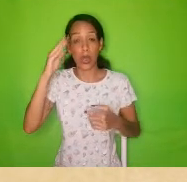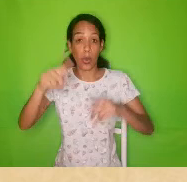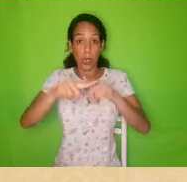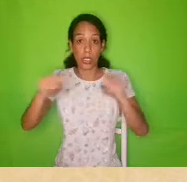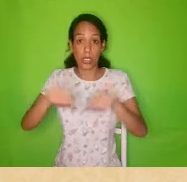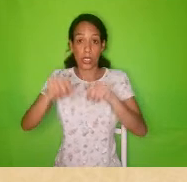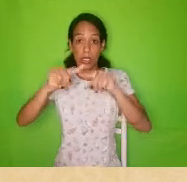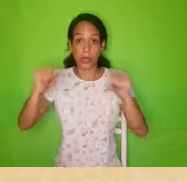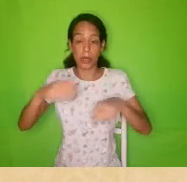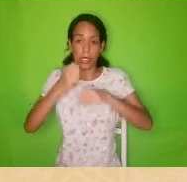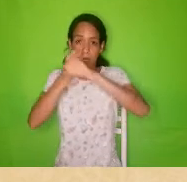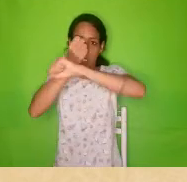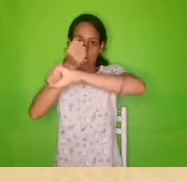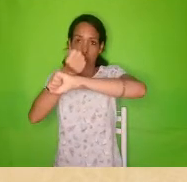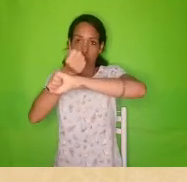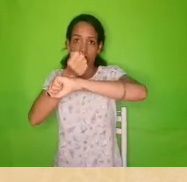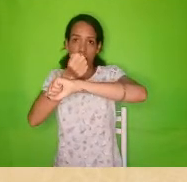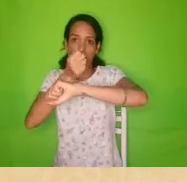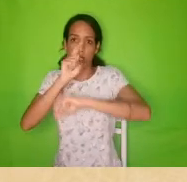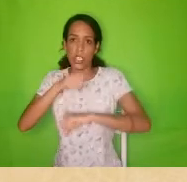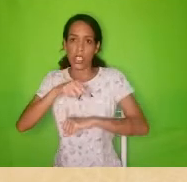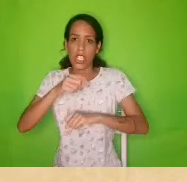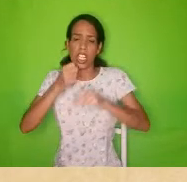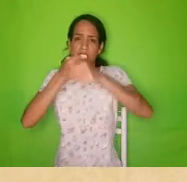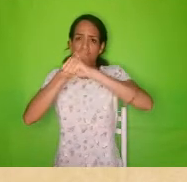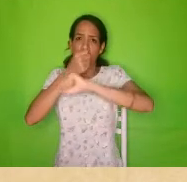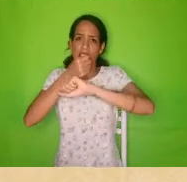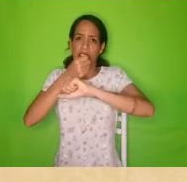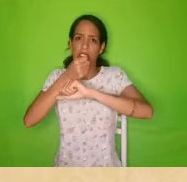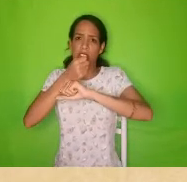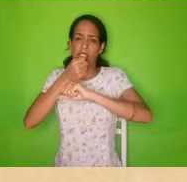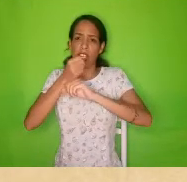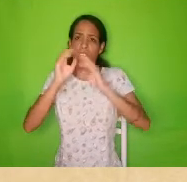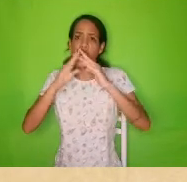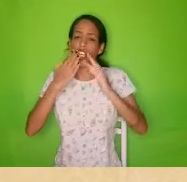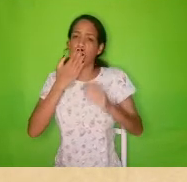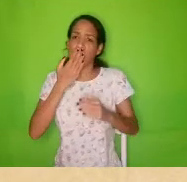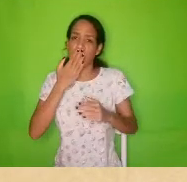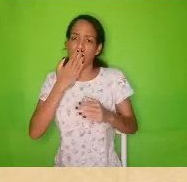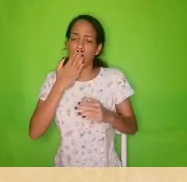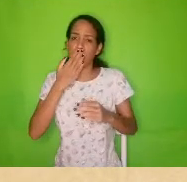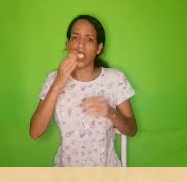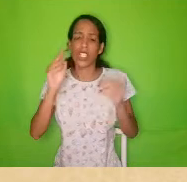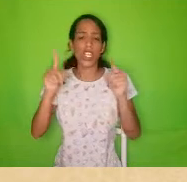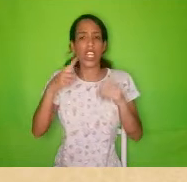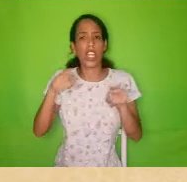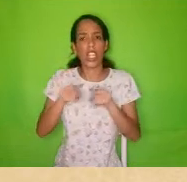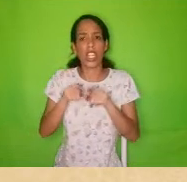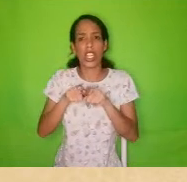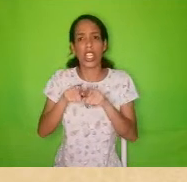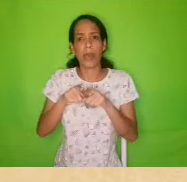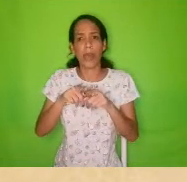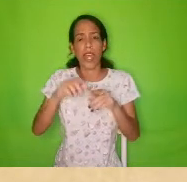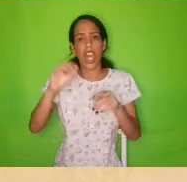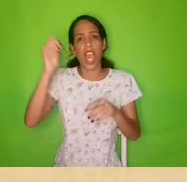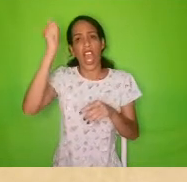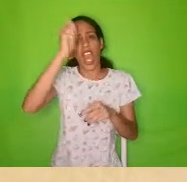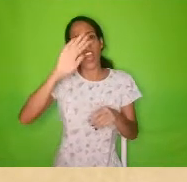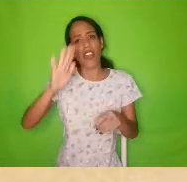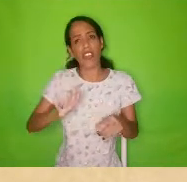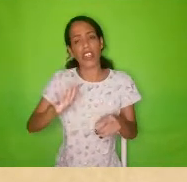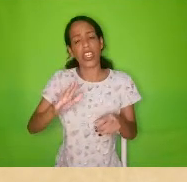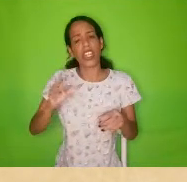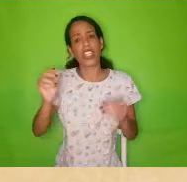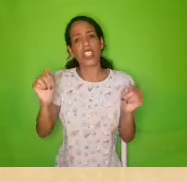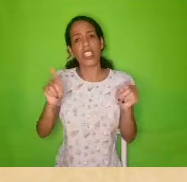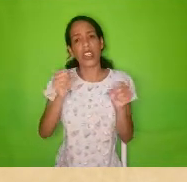escravidão, escravidão indígena e africana, se constituem em diversos lugares do Brasil, inclusive o